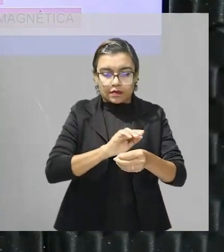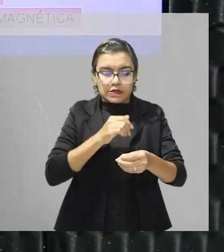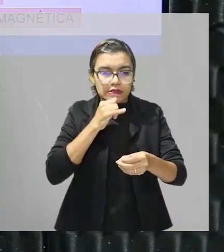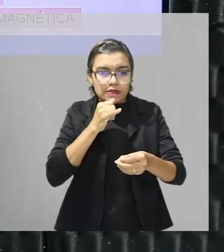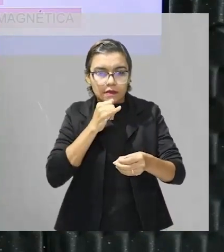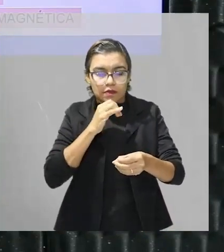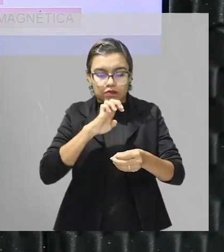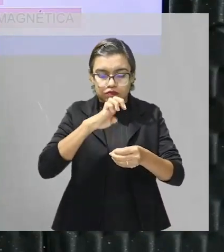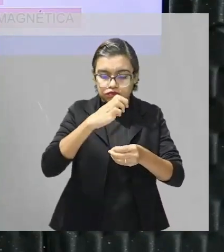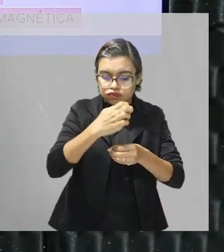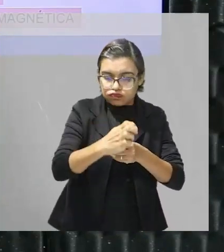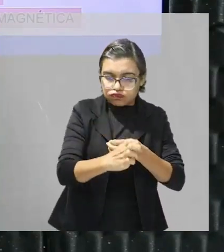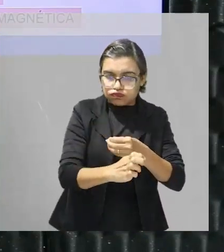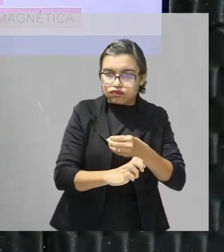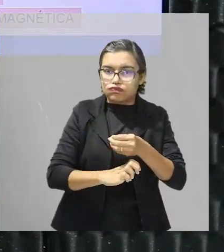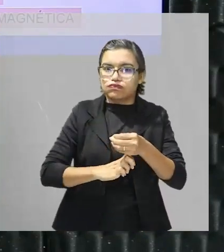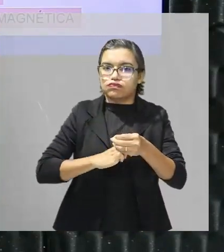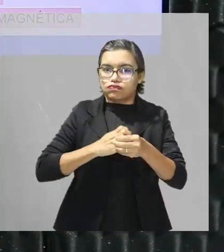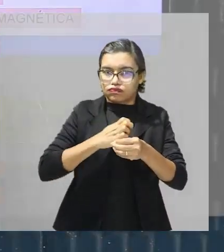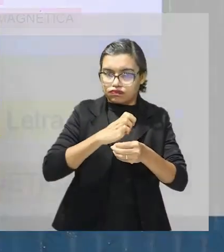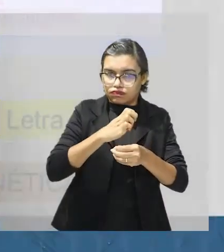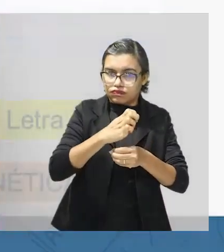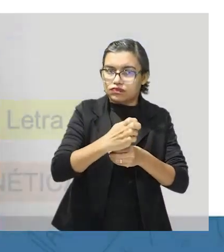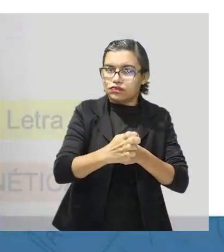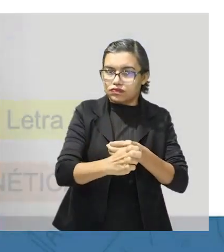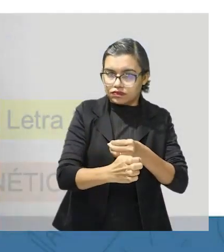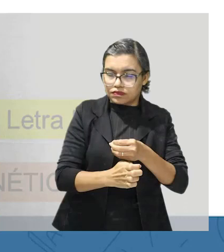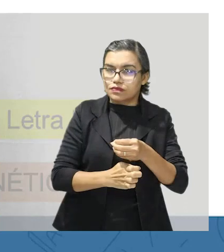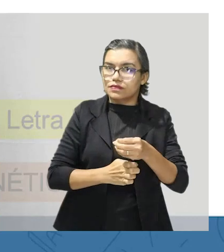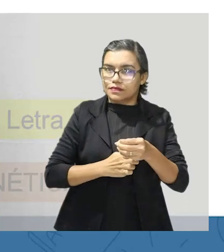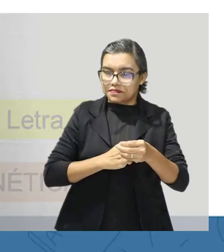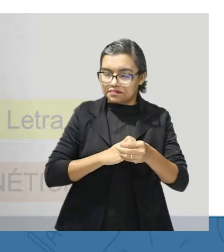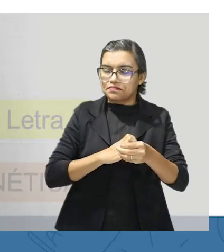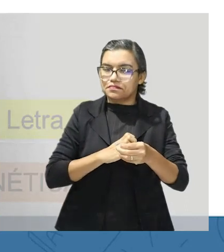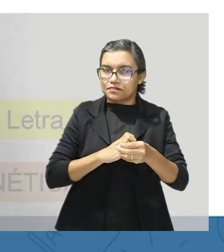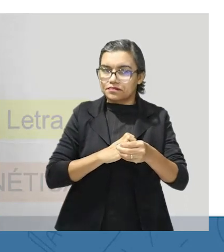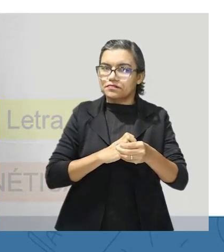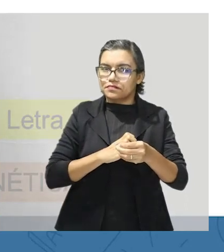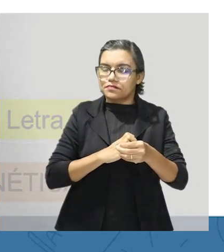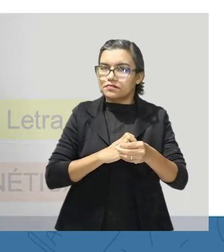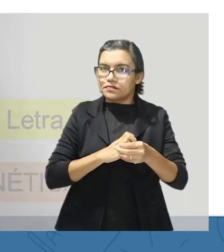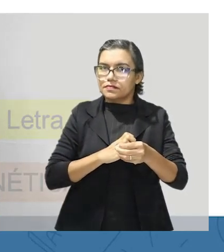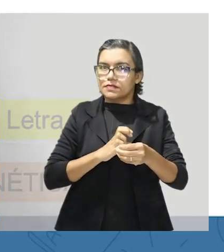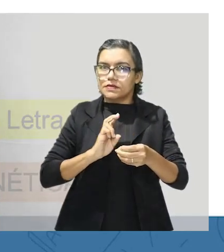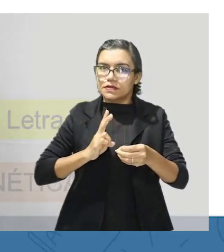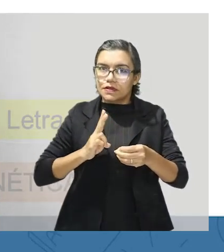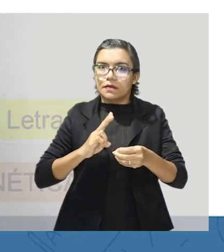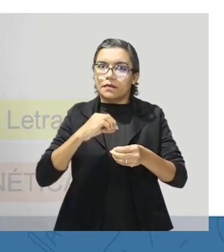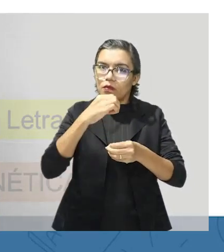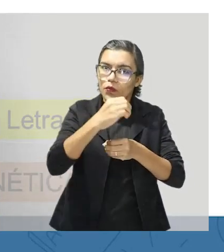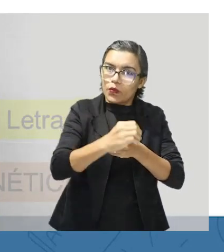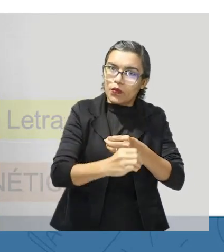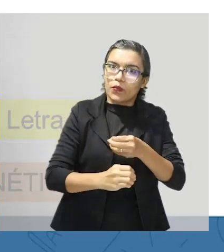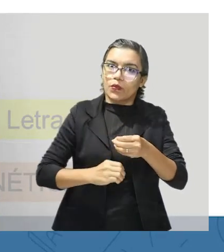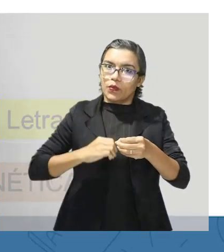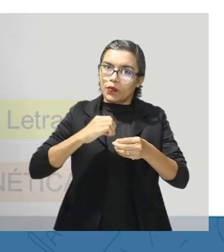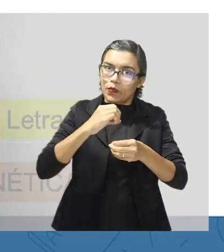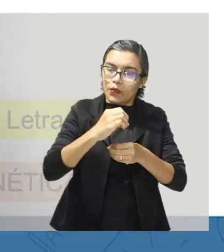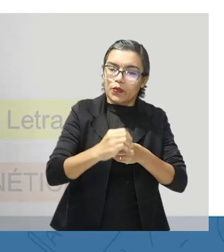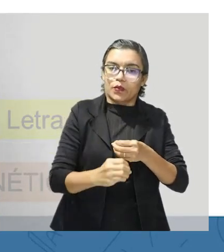núcleo orbitando vamos ter os elétrons são os elétrons estarão em órbitas circulares